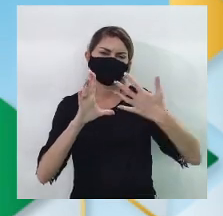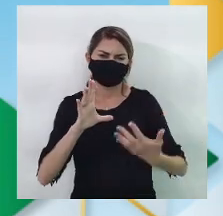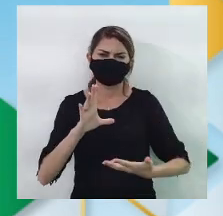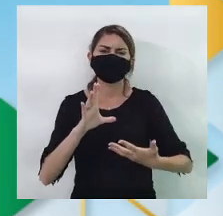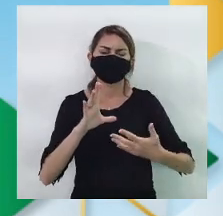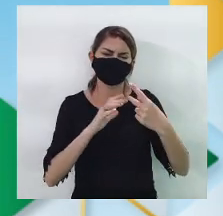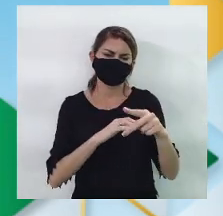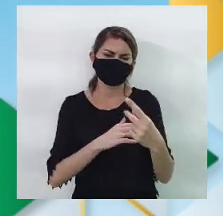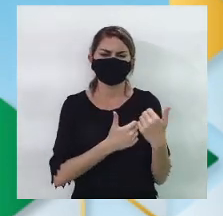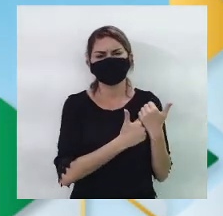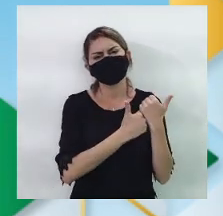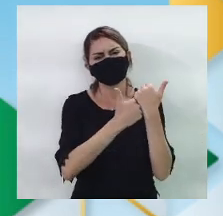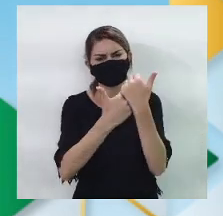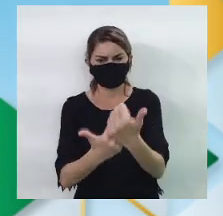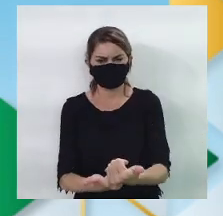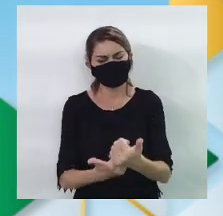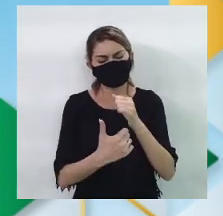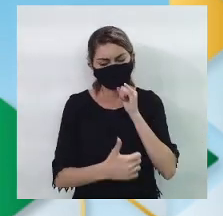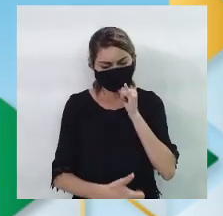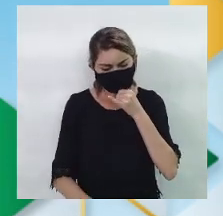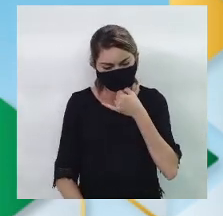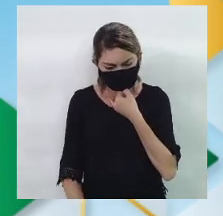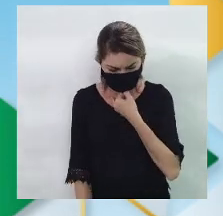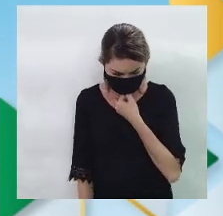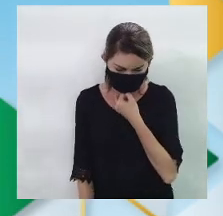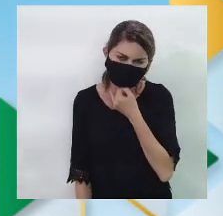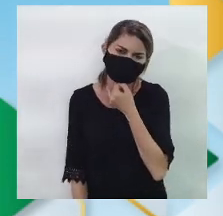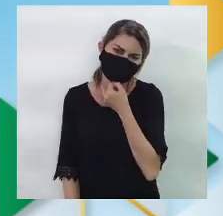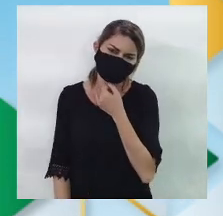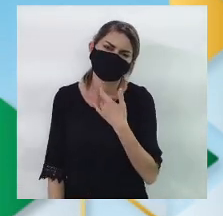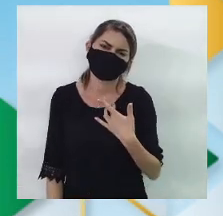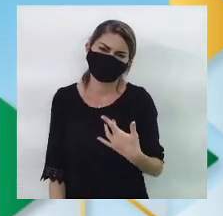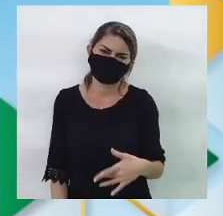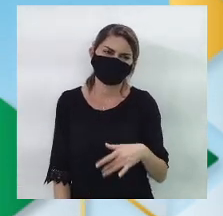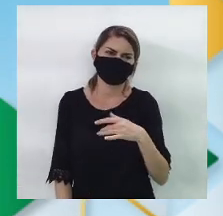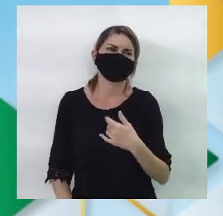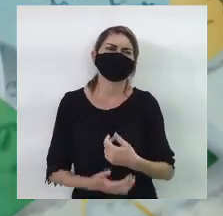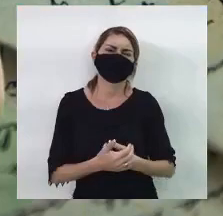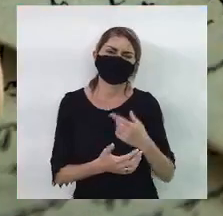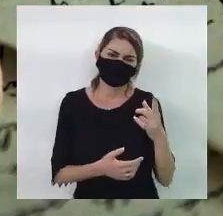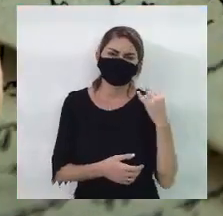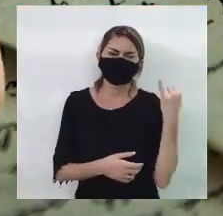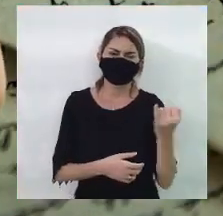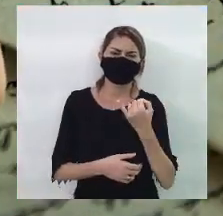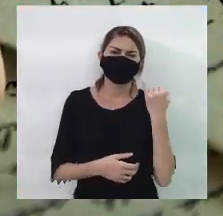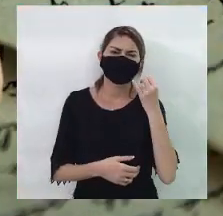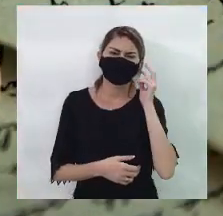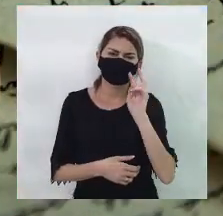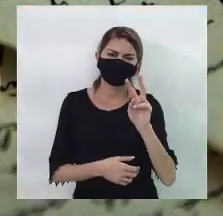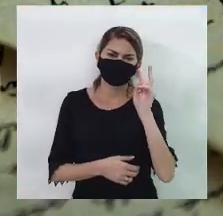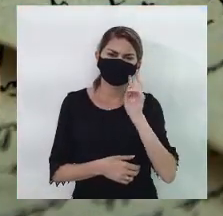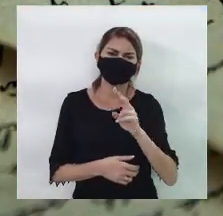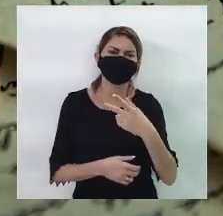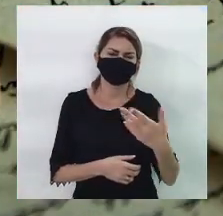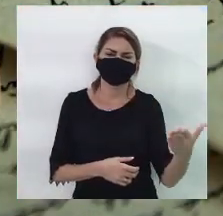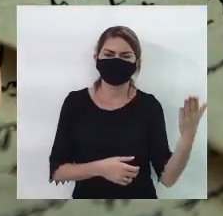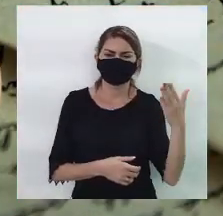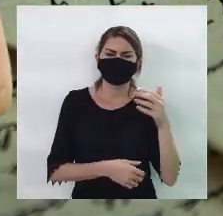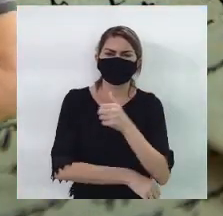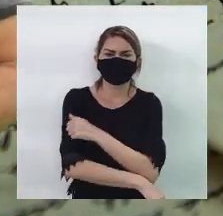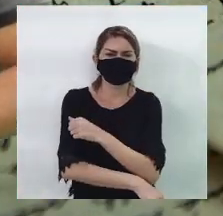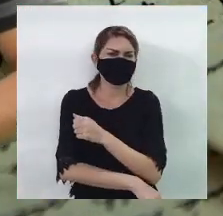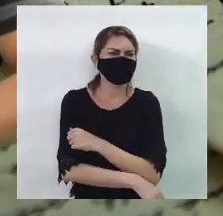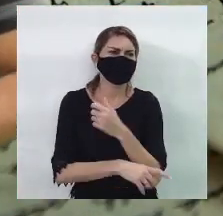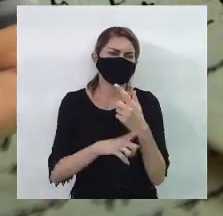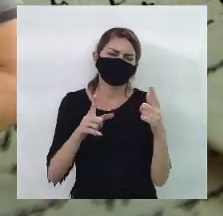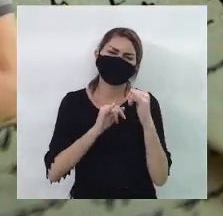características essas representando tristeza e a infelicidade. É importante lembrar para o nosso aluno,